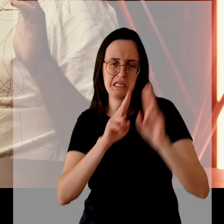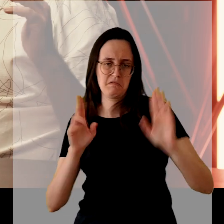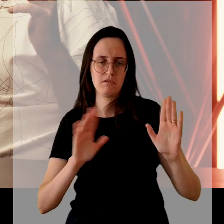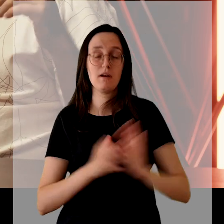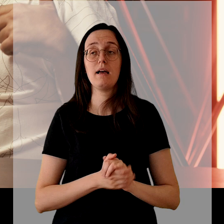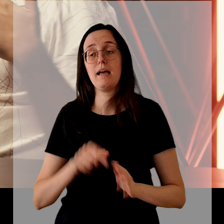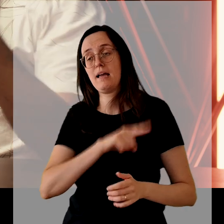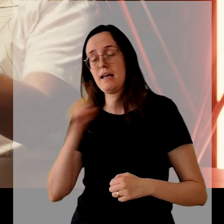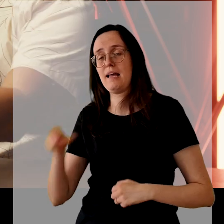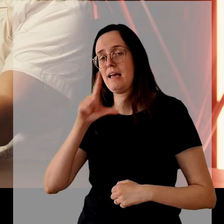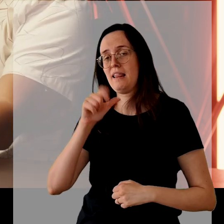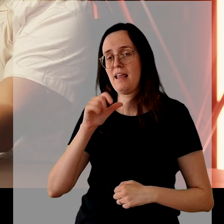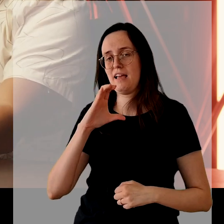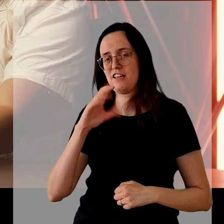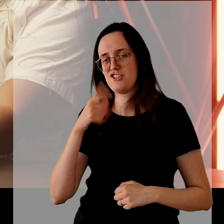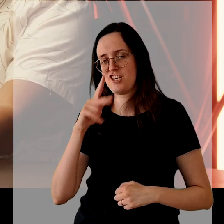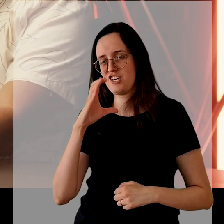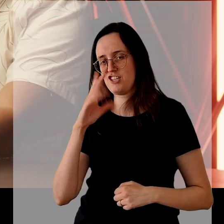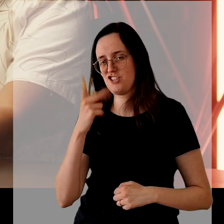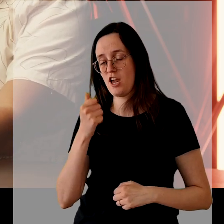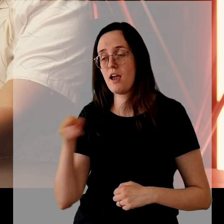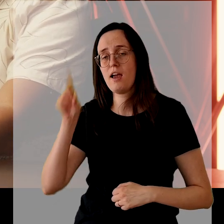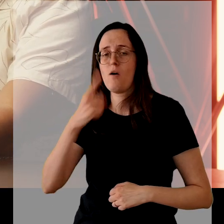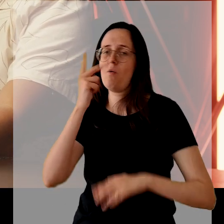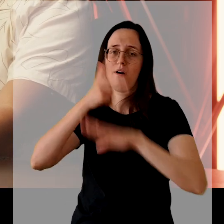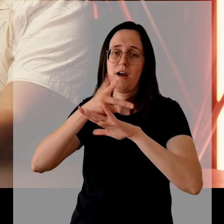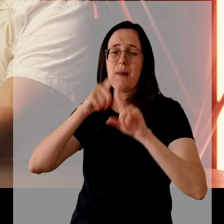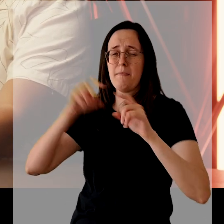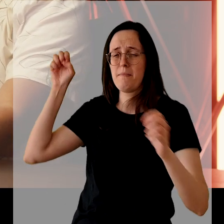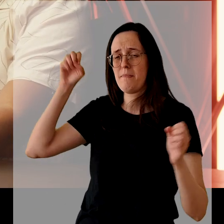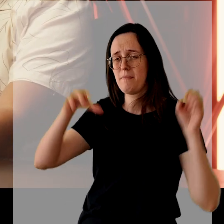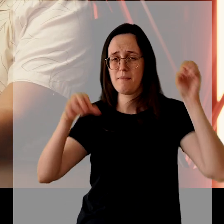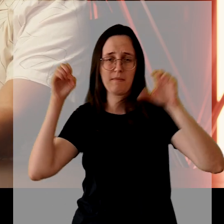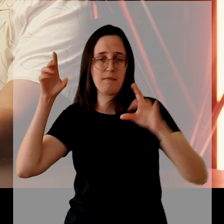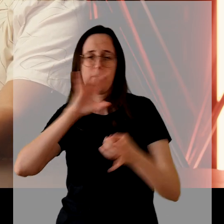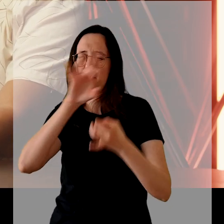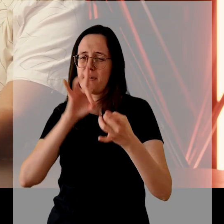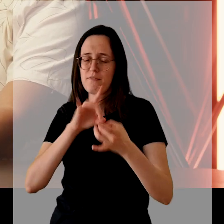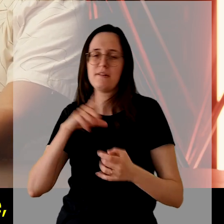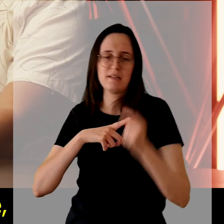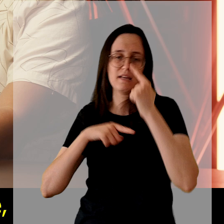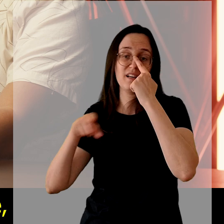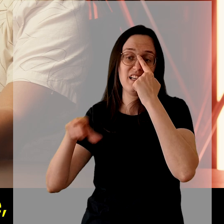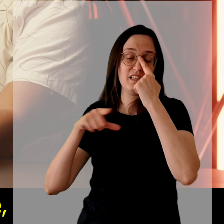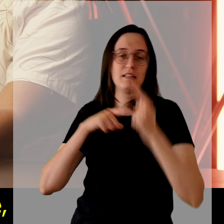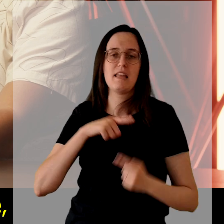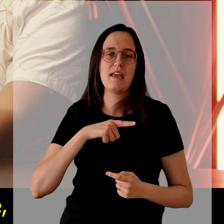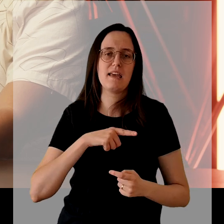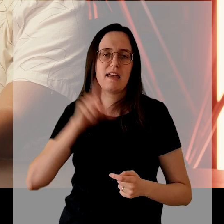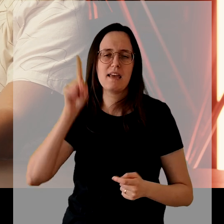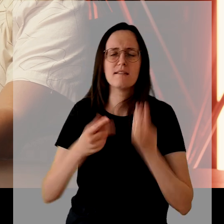contracapa. No Latiantia era uma câmera só. Mas tinha um trabalho de luz no Latiantia muito especial, assim. No Latiantia tinha uma